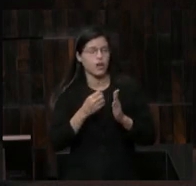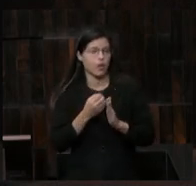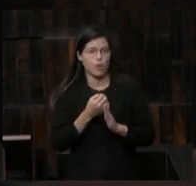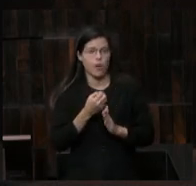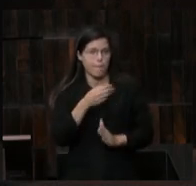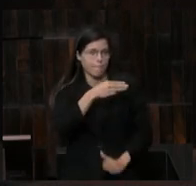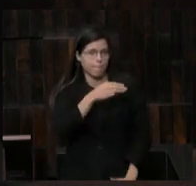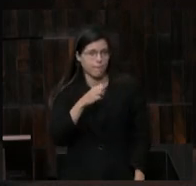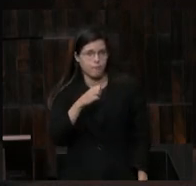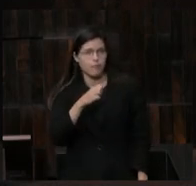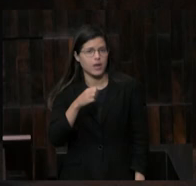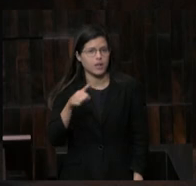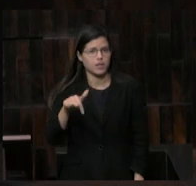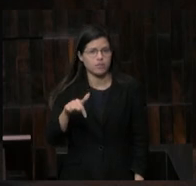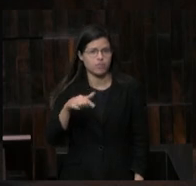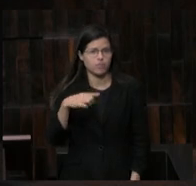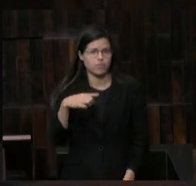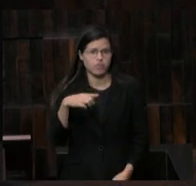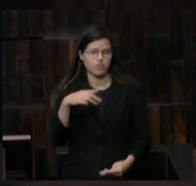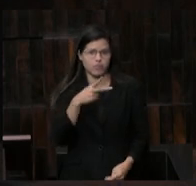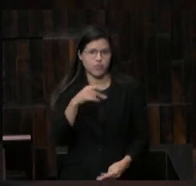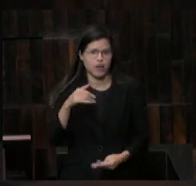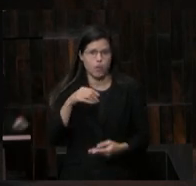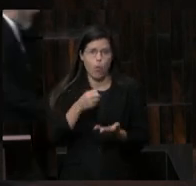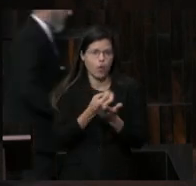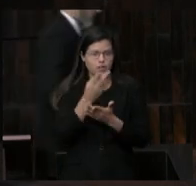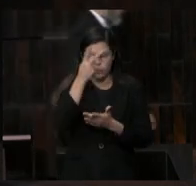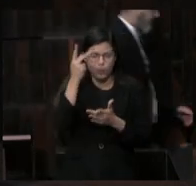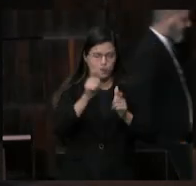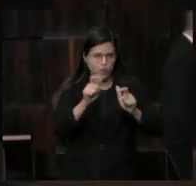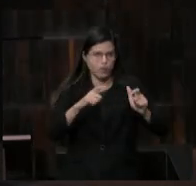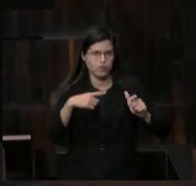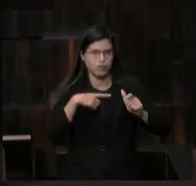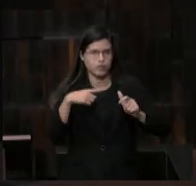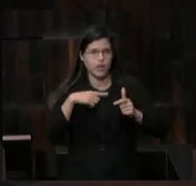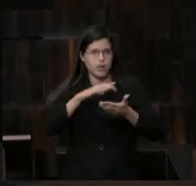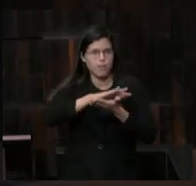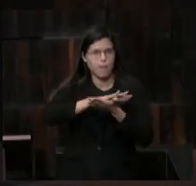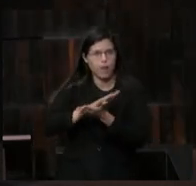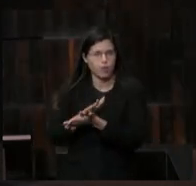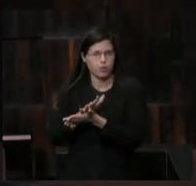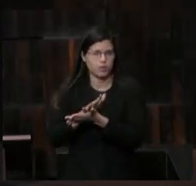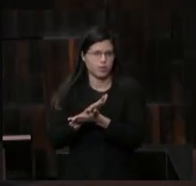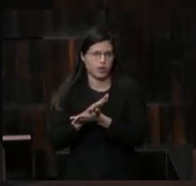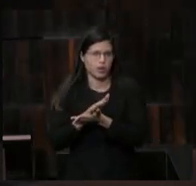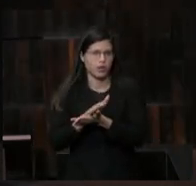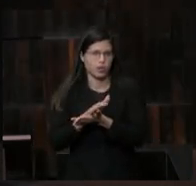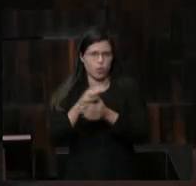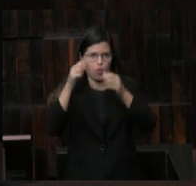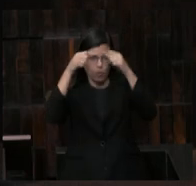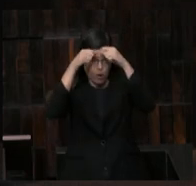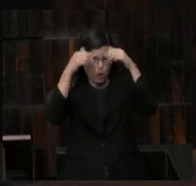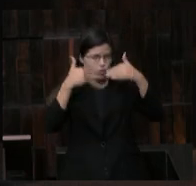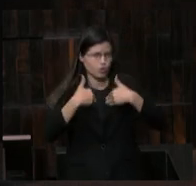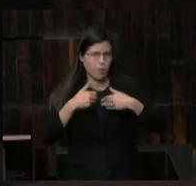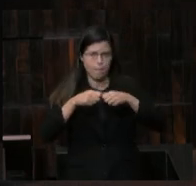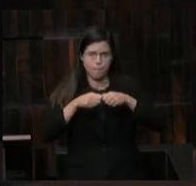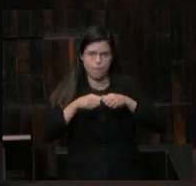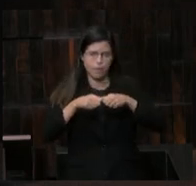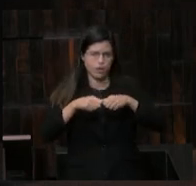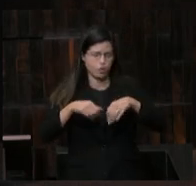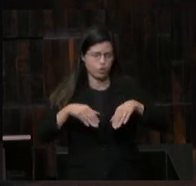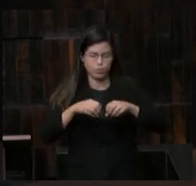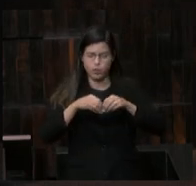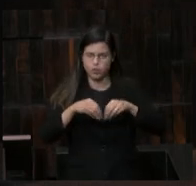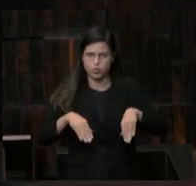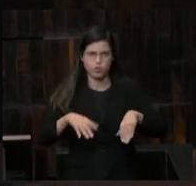Né? O autismo, gente, ele não limita a pessoa, o que limita é o preconceito, a falta de informação. E quando as pessoas veem